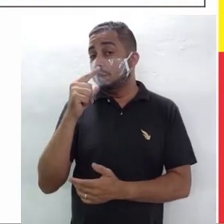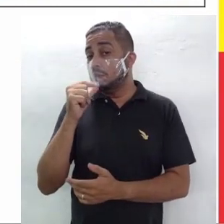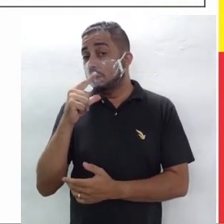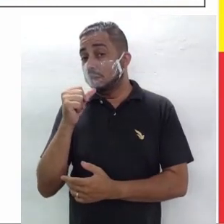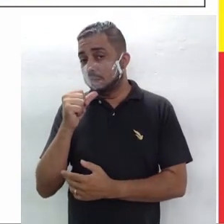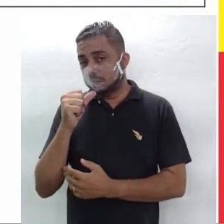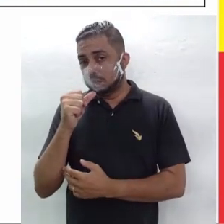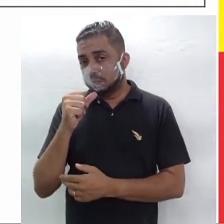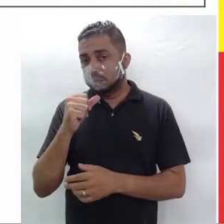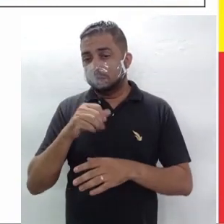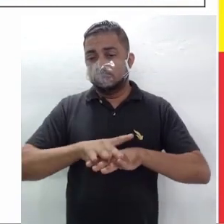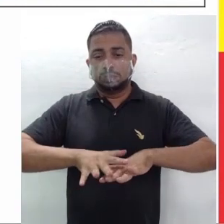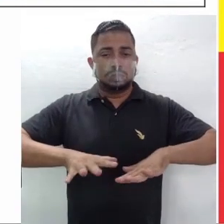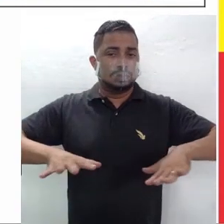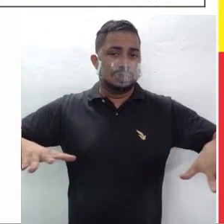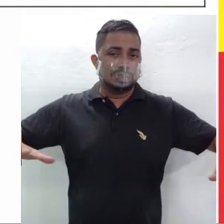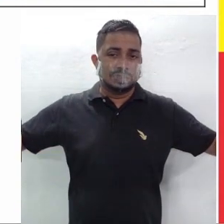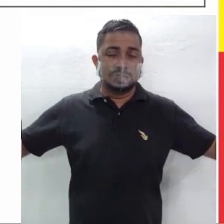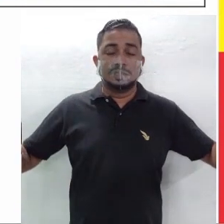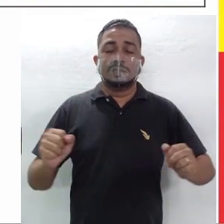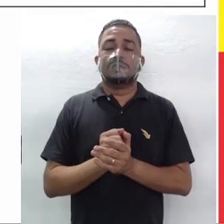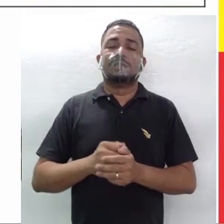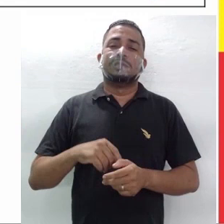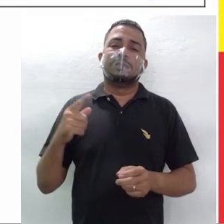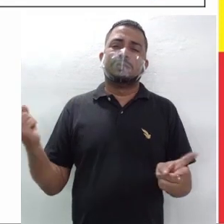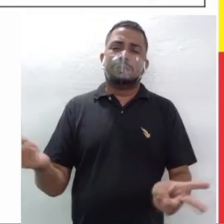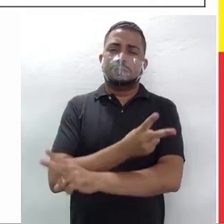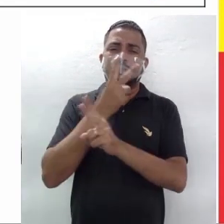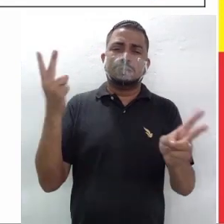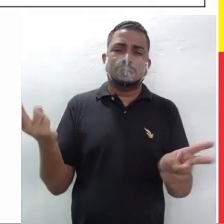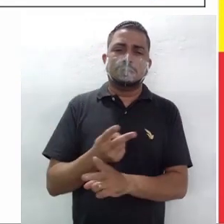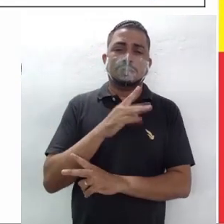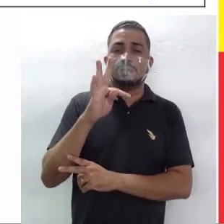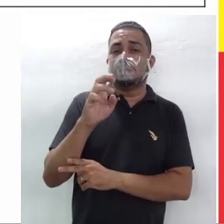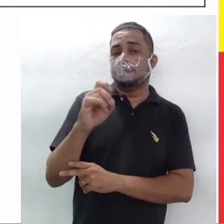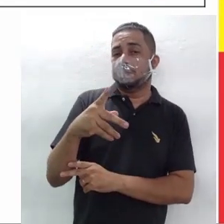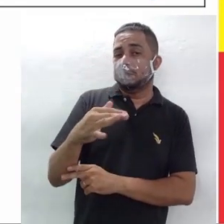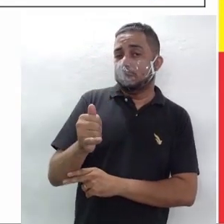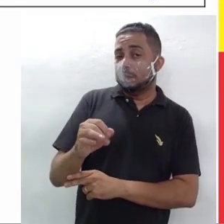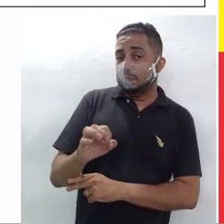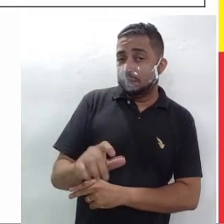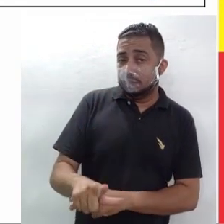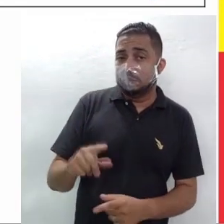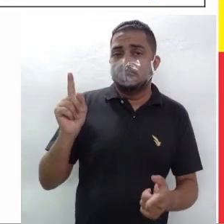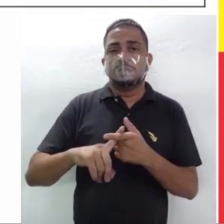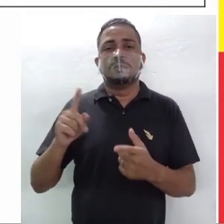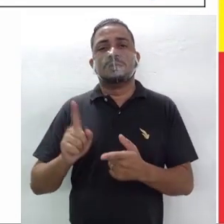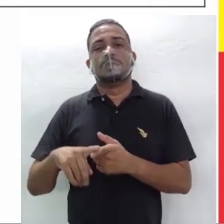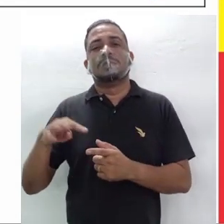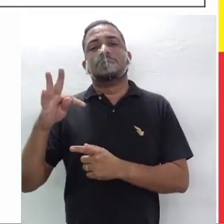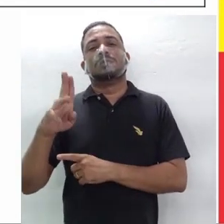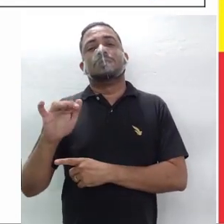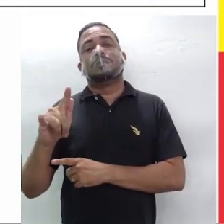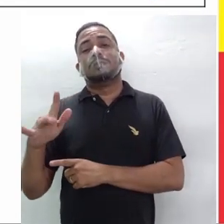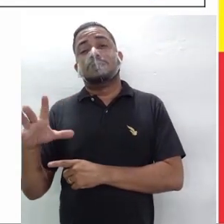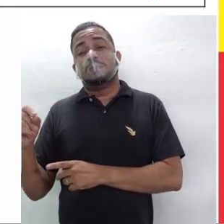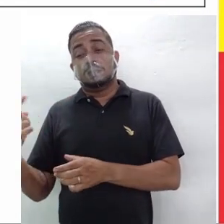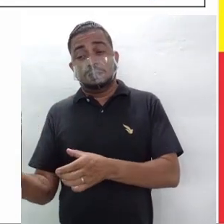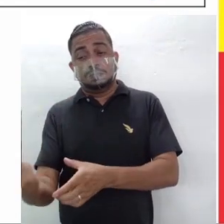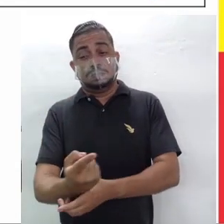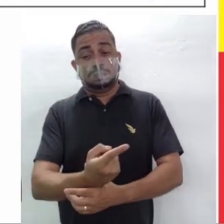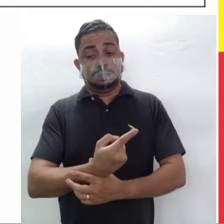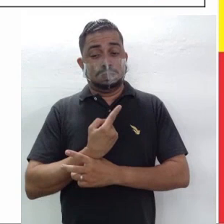dos oceanos. Os furacões e ciclones tropicais, assim como os tufões, né? A